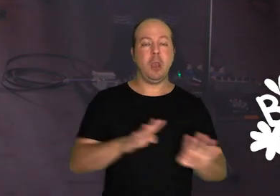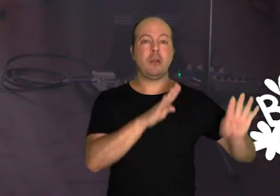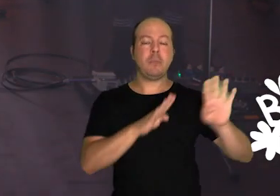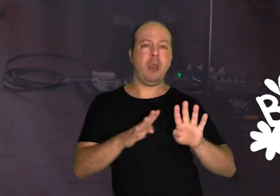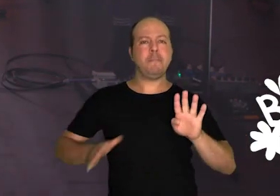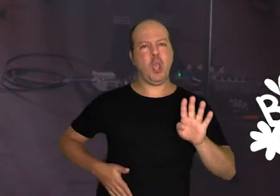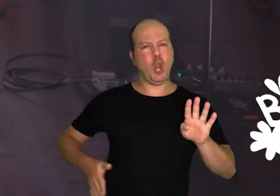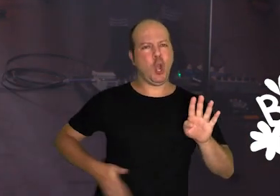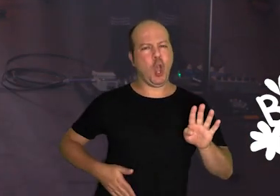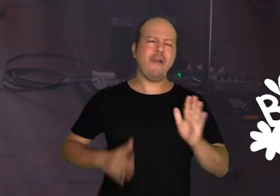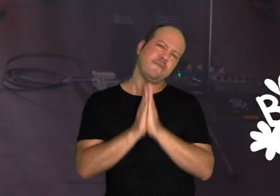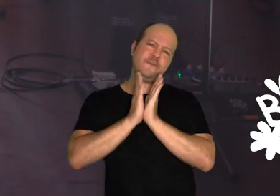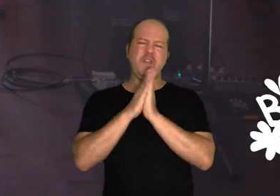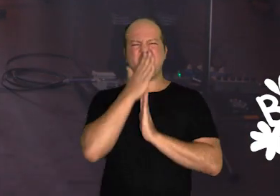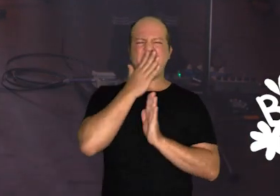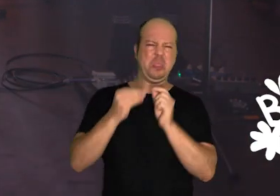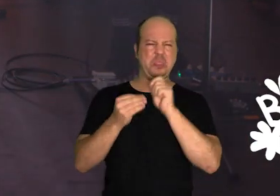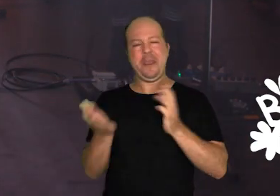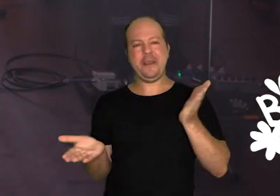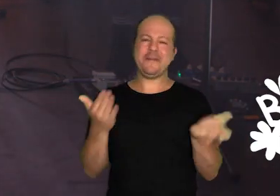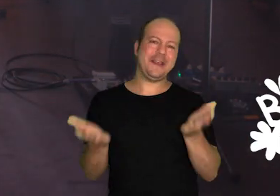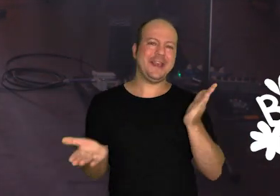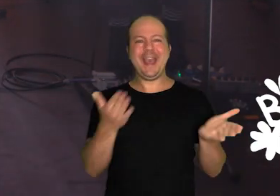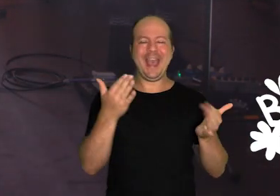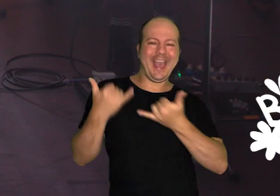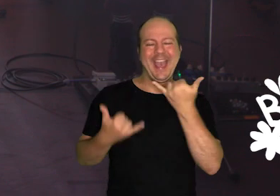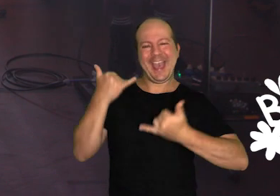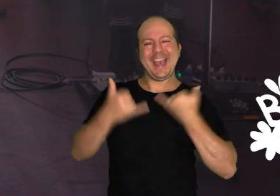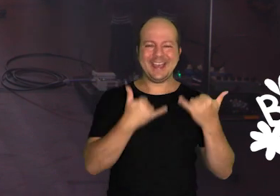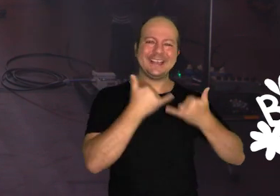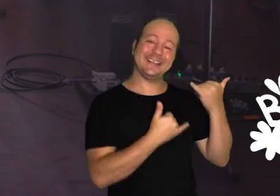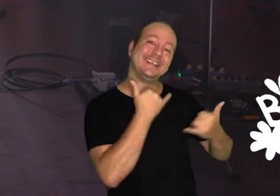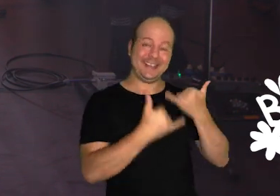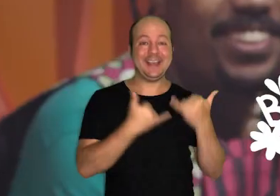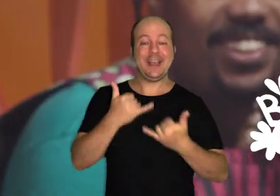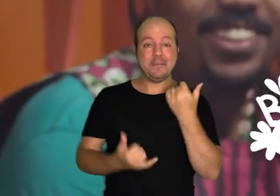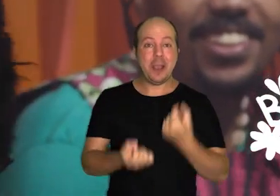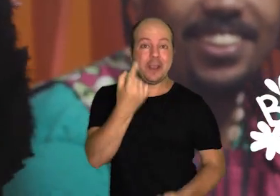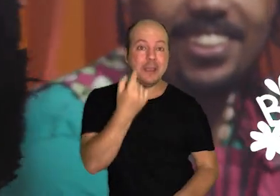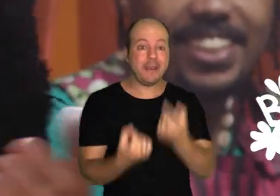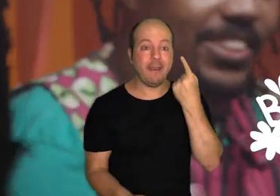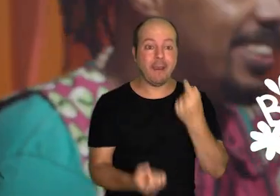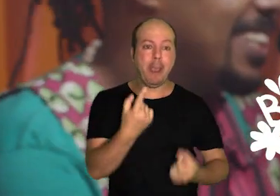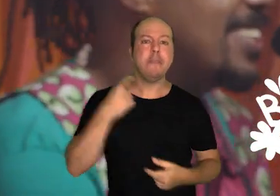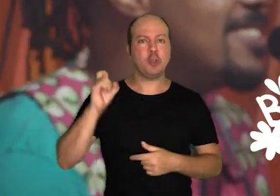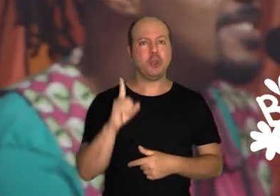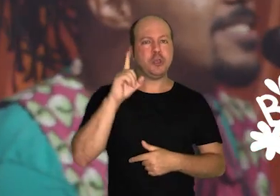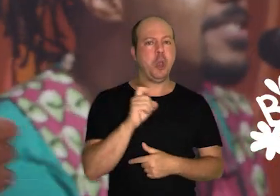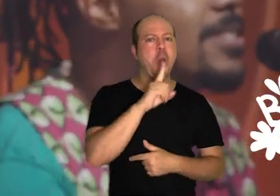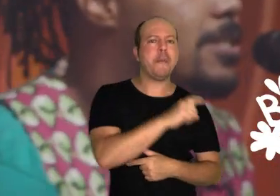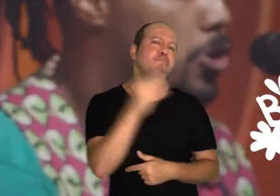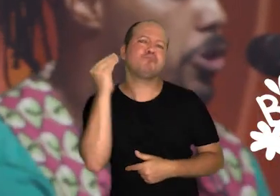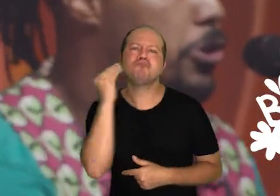Pipoca, moleca, paçoca, meleca, peteca, é hora de brincar. Pipoca, pipoca, minhoca,